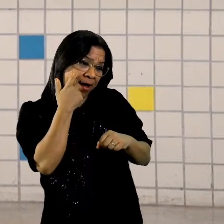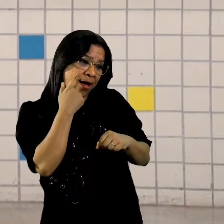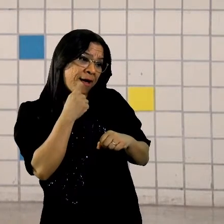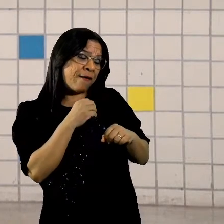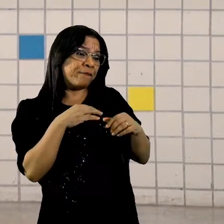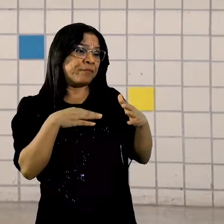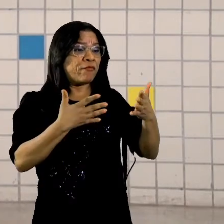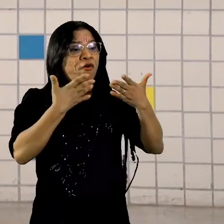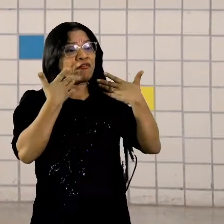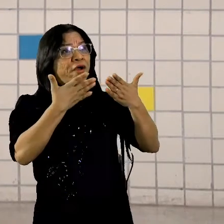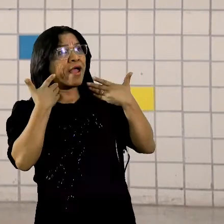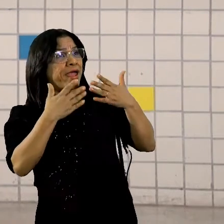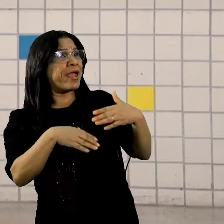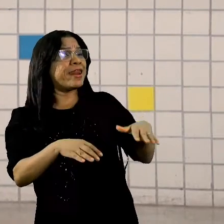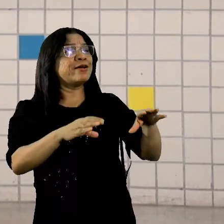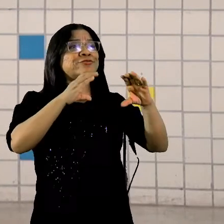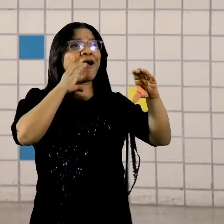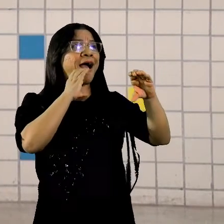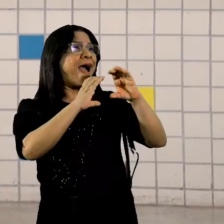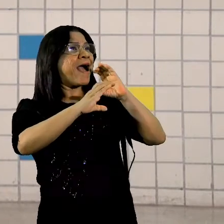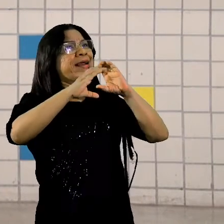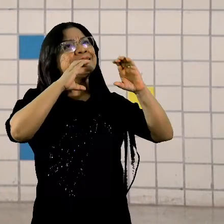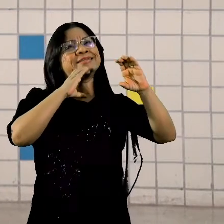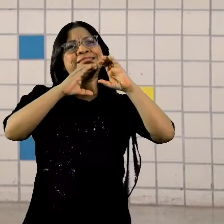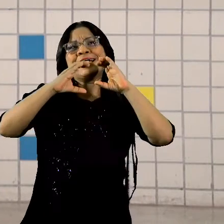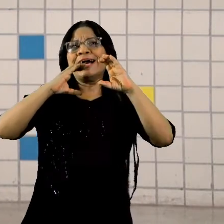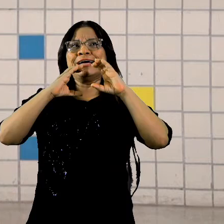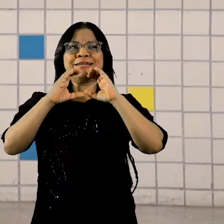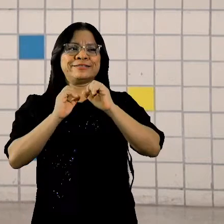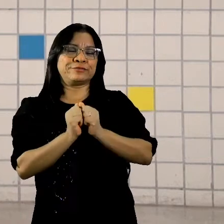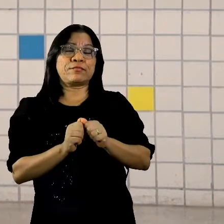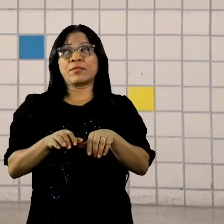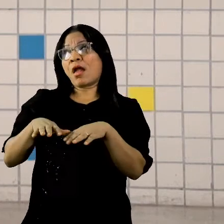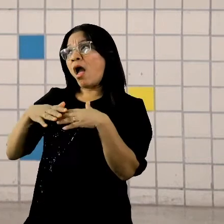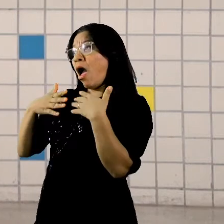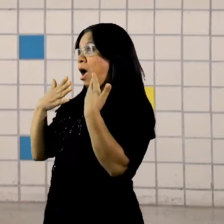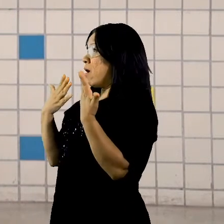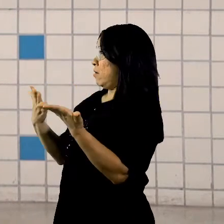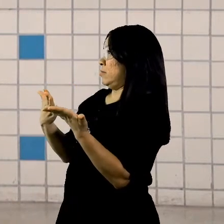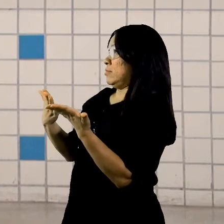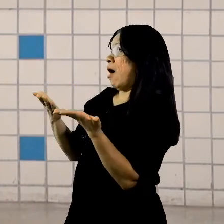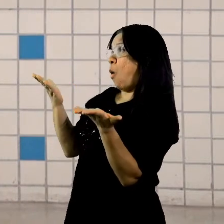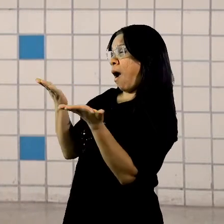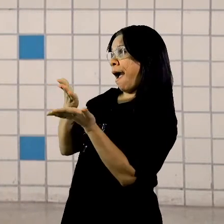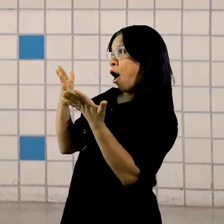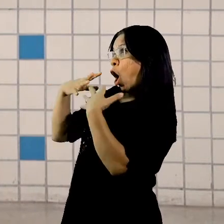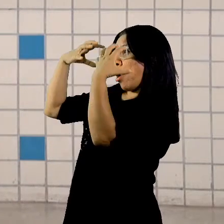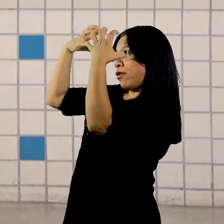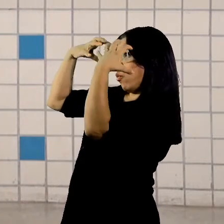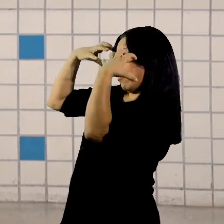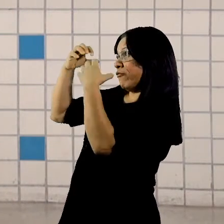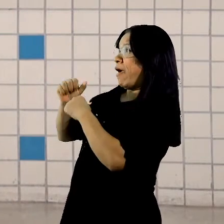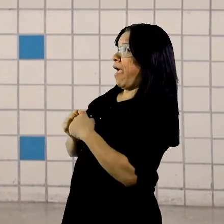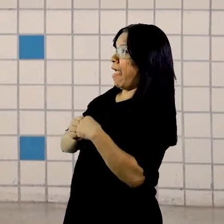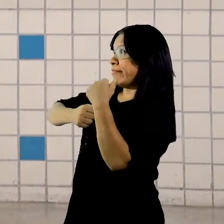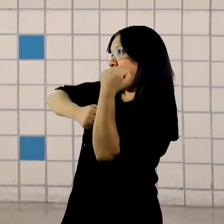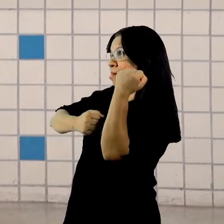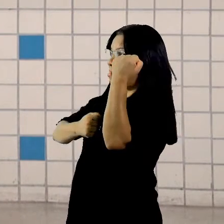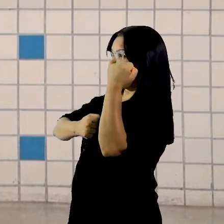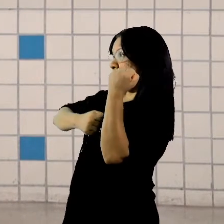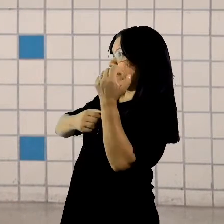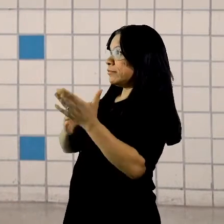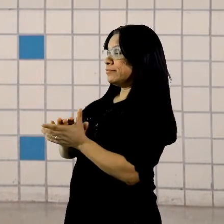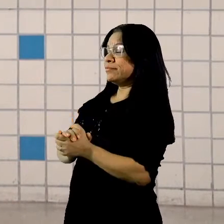se passou o verão cantando, é melhor passar o inverno dançando, disseram as formigas, voltando ao trabalho e